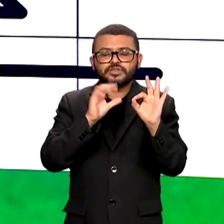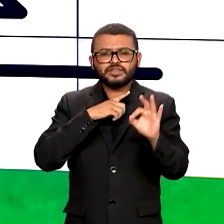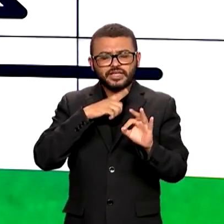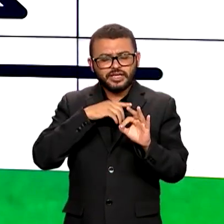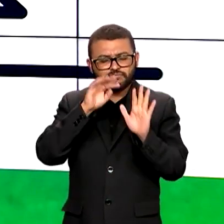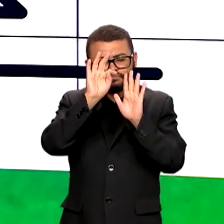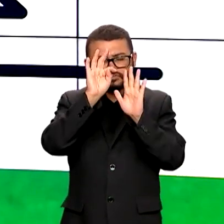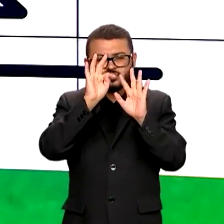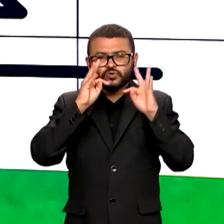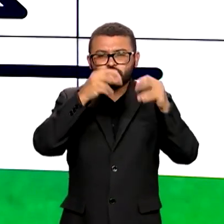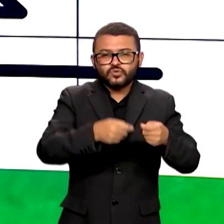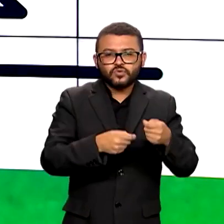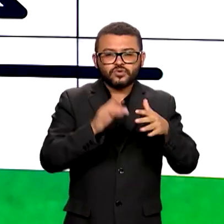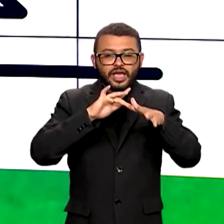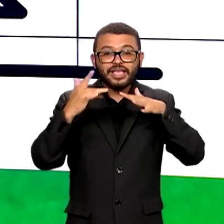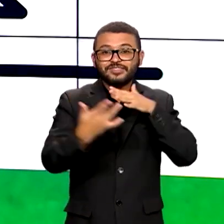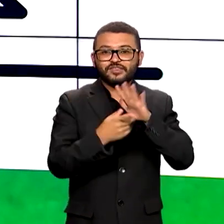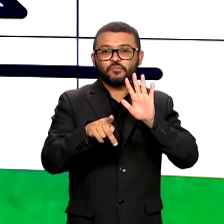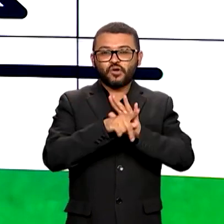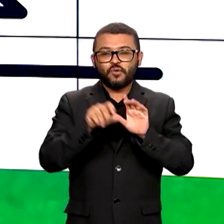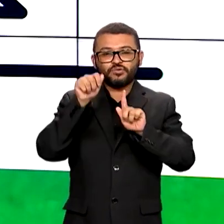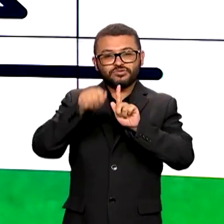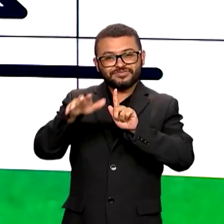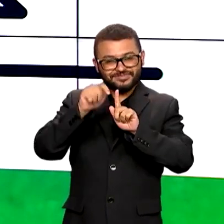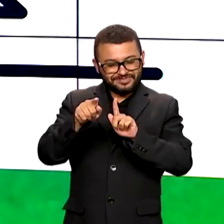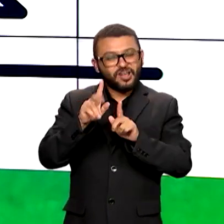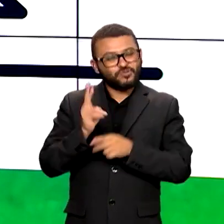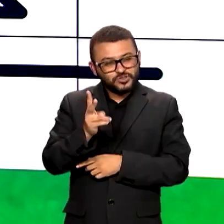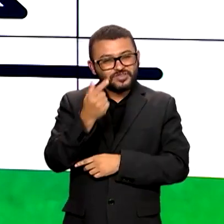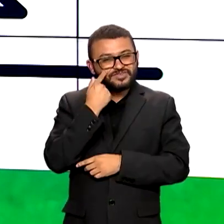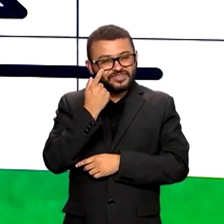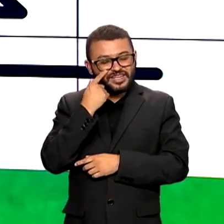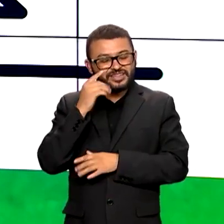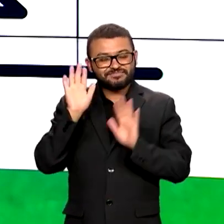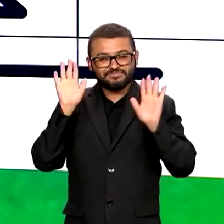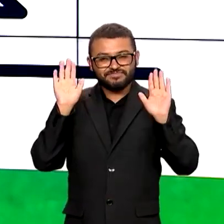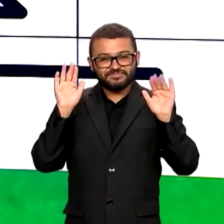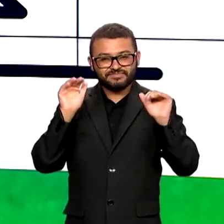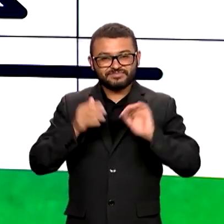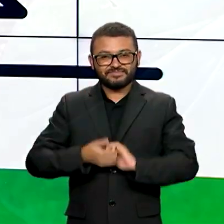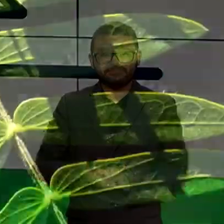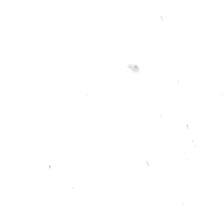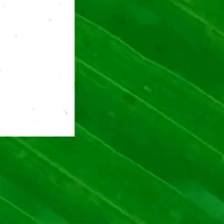na íntegra pelas redes sociais do Canal Gov. Continue com a gente e até mais!